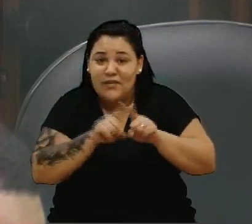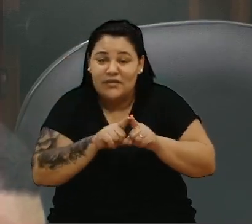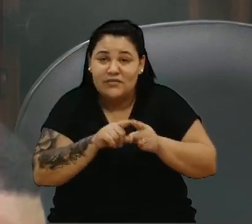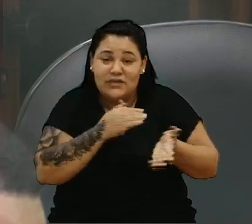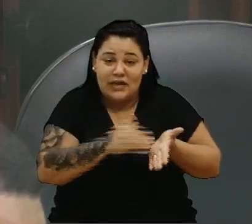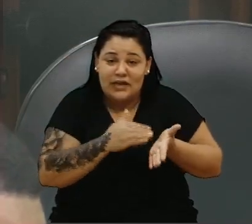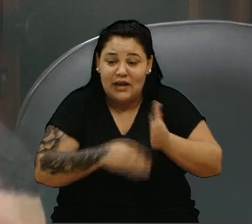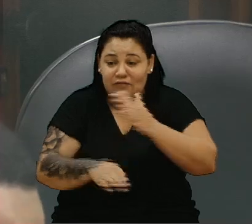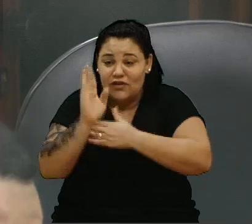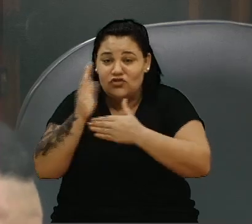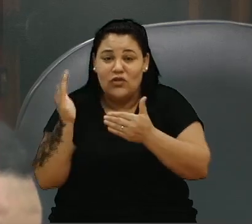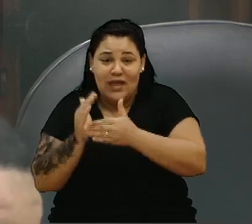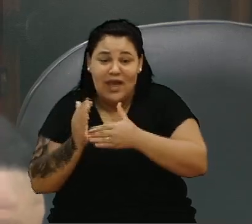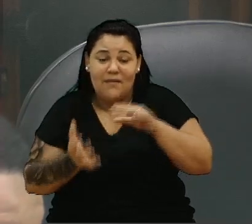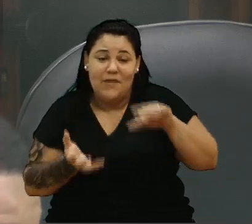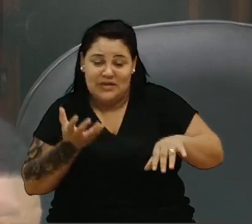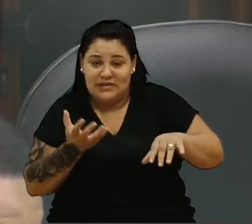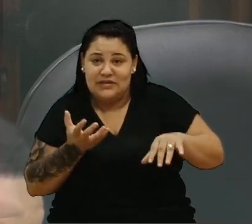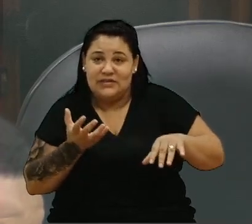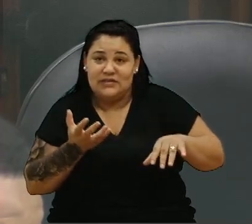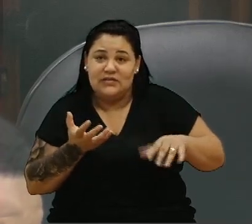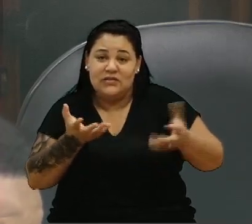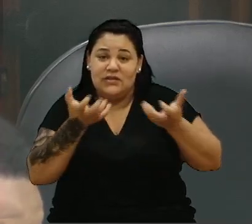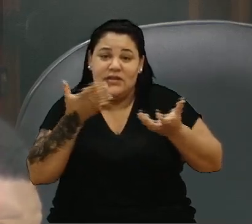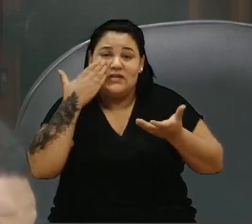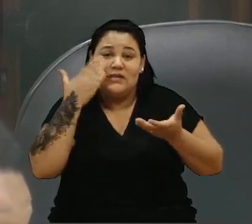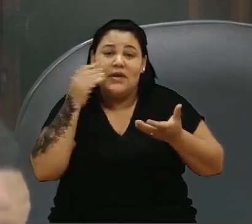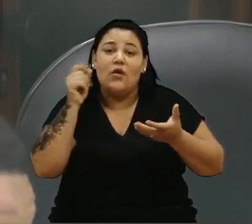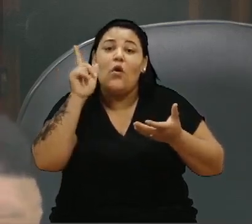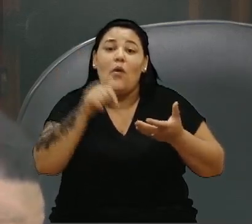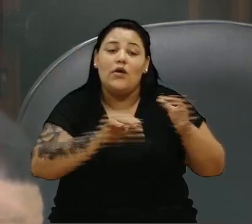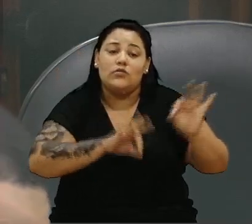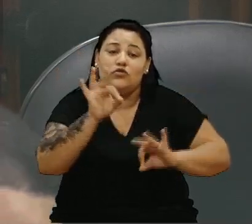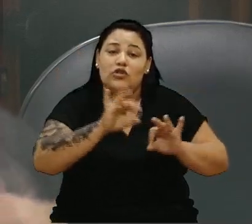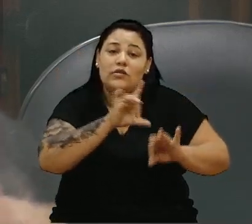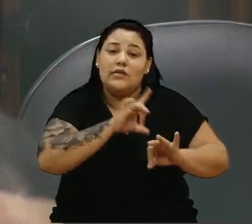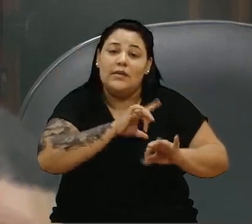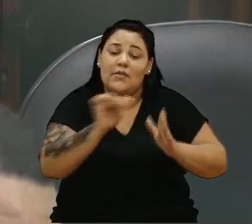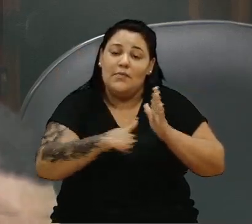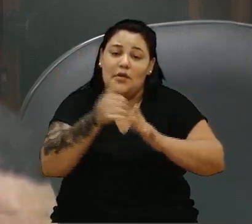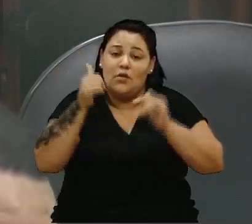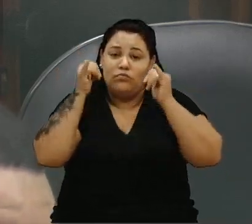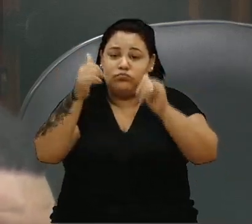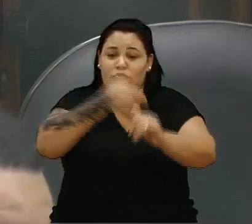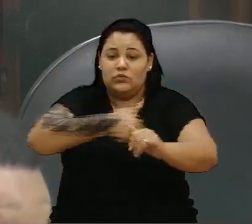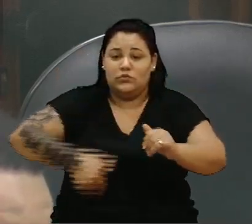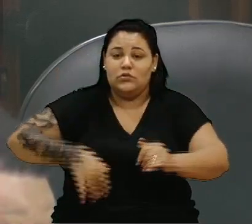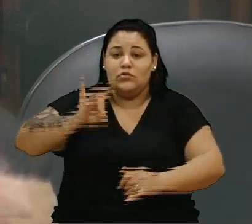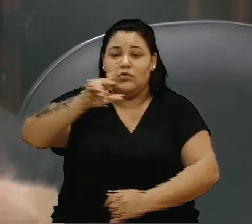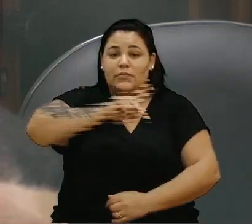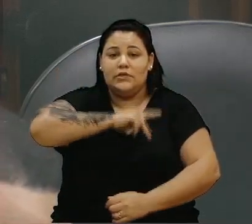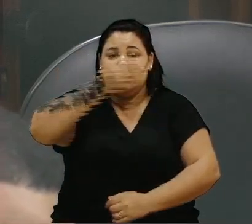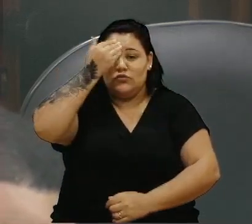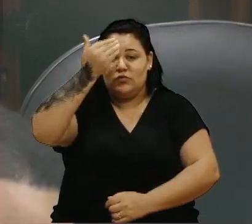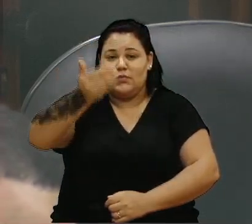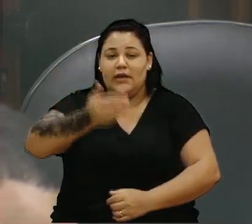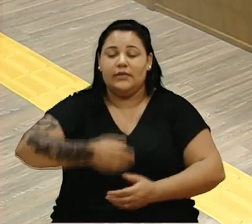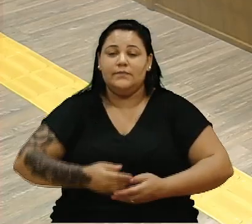e gostaria depois de saber quais são os projetos que ele tem para o transporte público de Caxias. Era isso, senhor presidente. Obrigada. Obrigado.